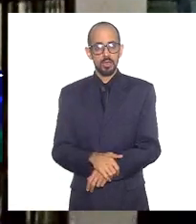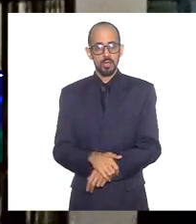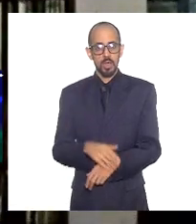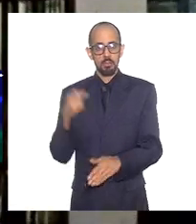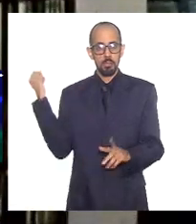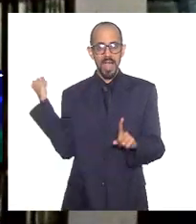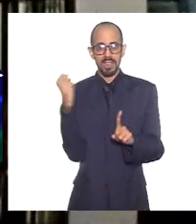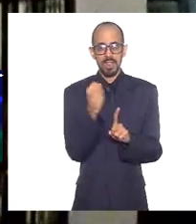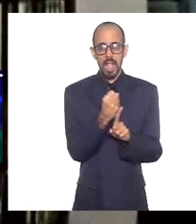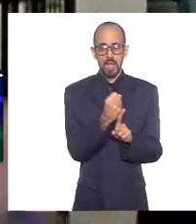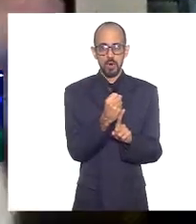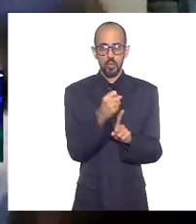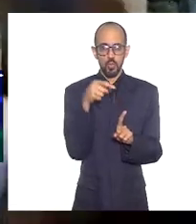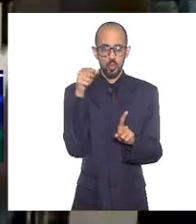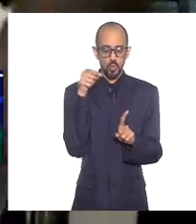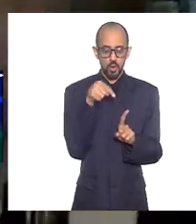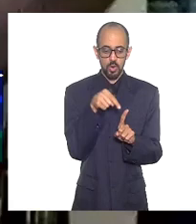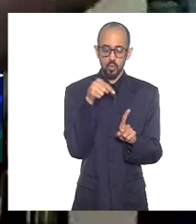mataram